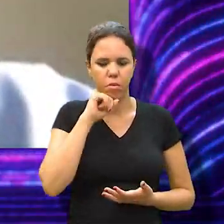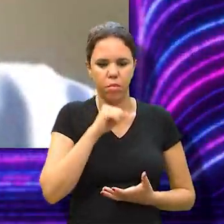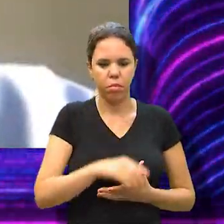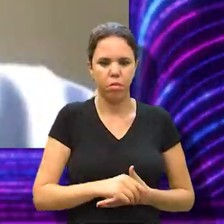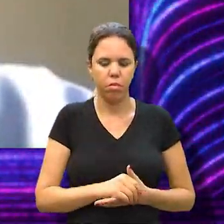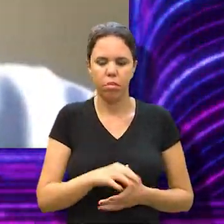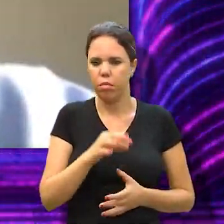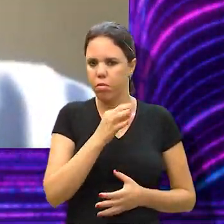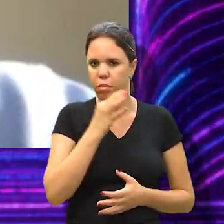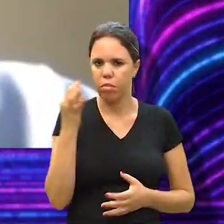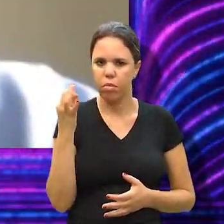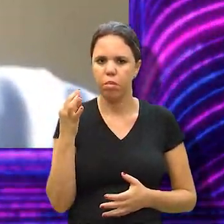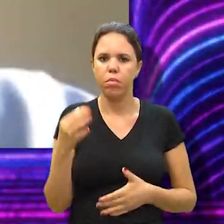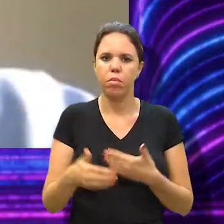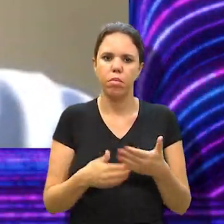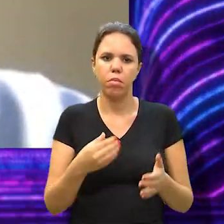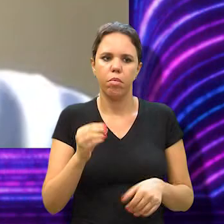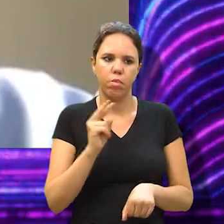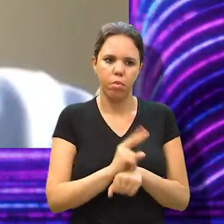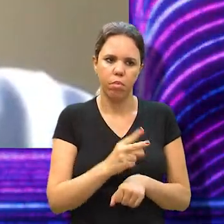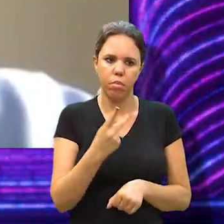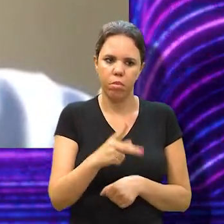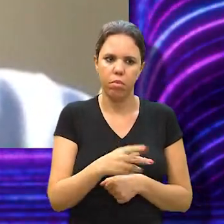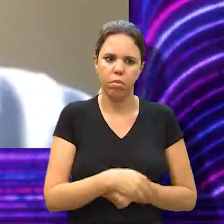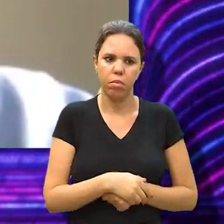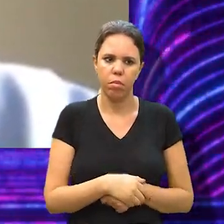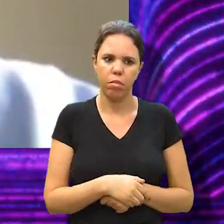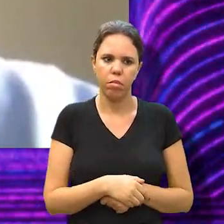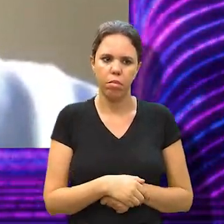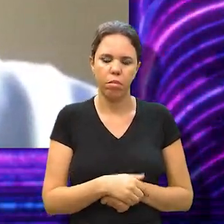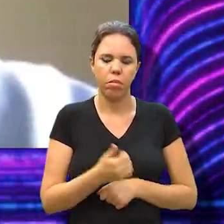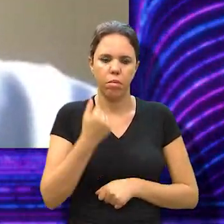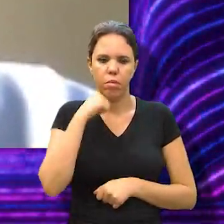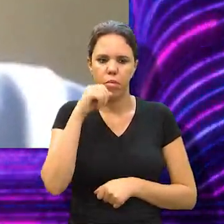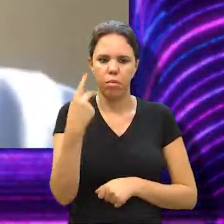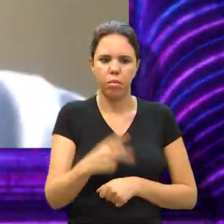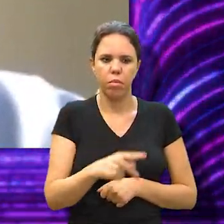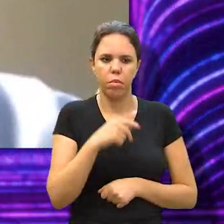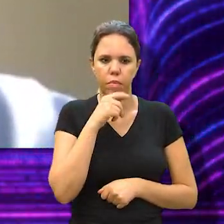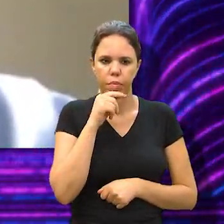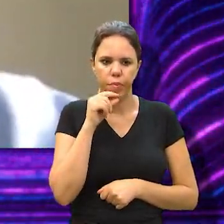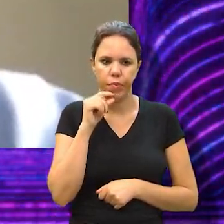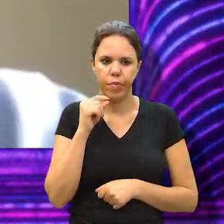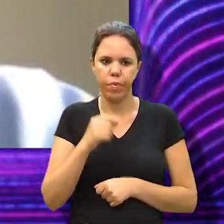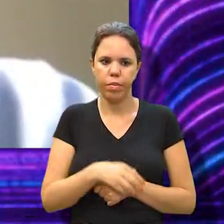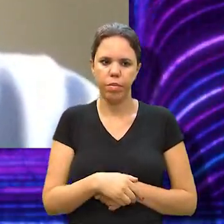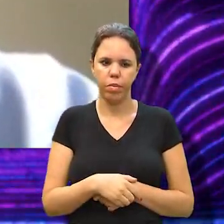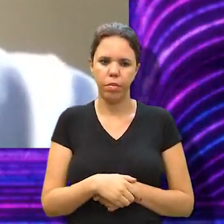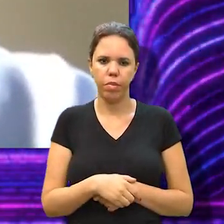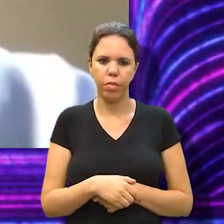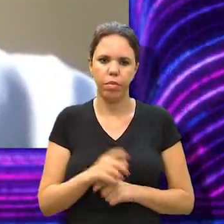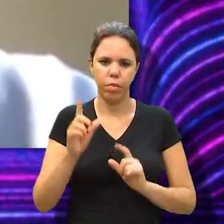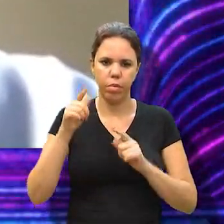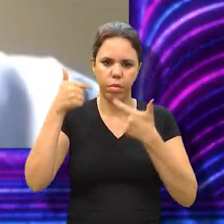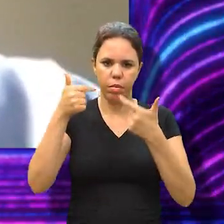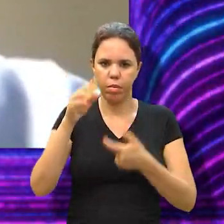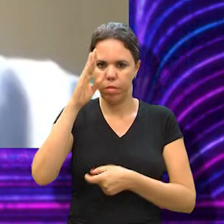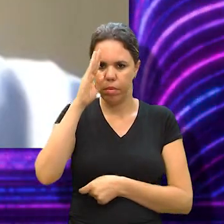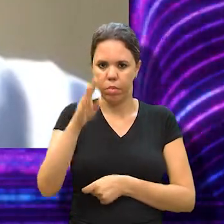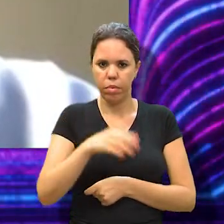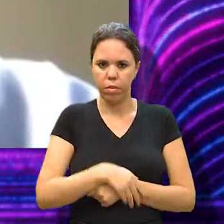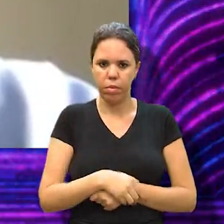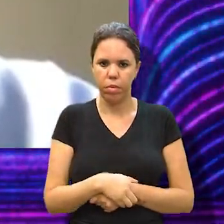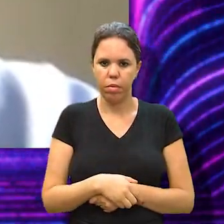também uma mãe sensacional que passou a cuidar dele. Essa mãe, né, do